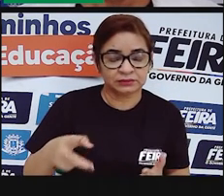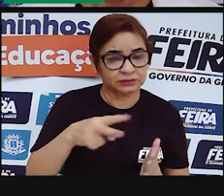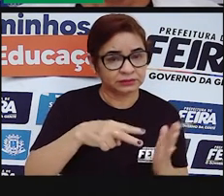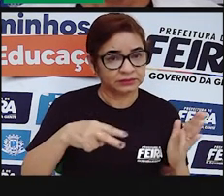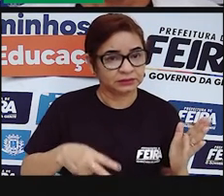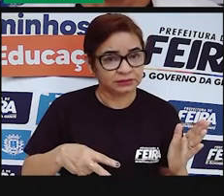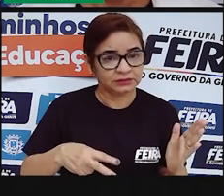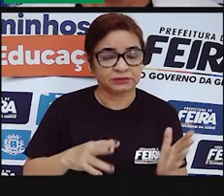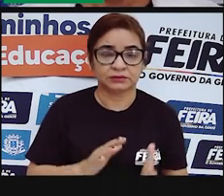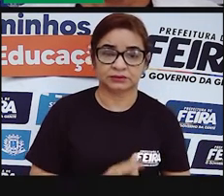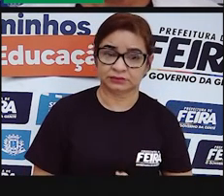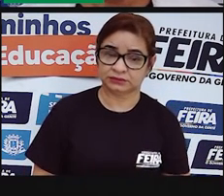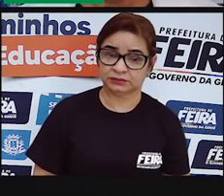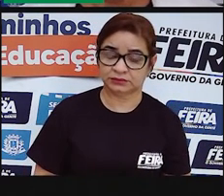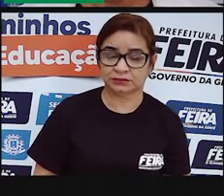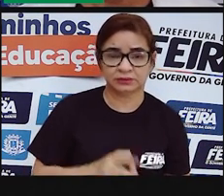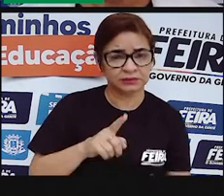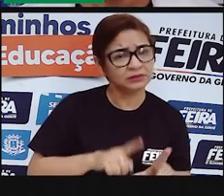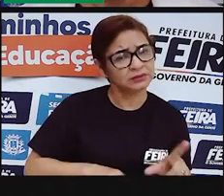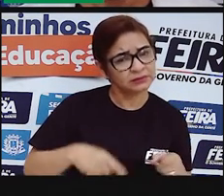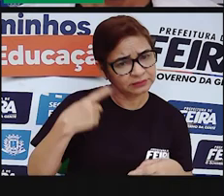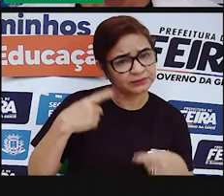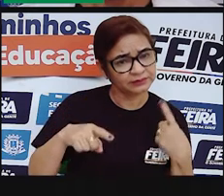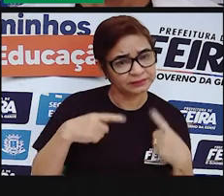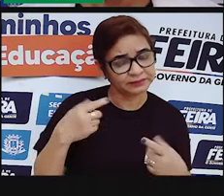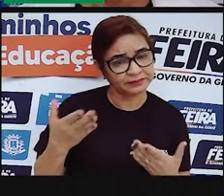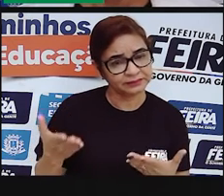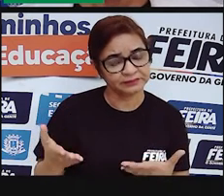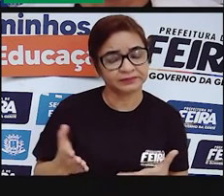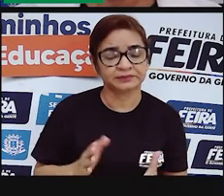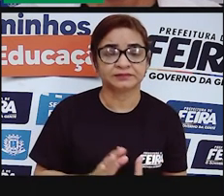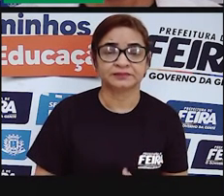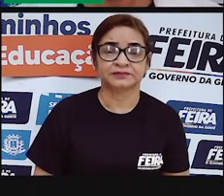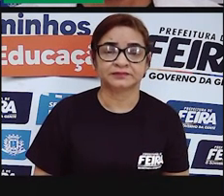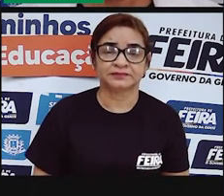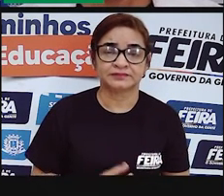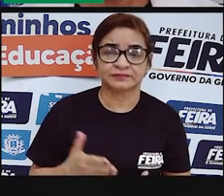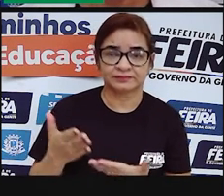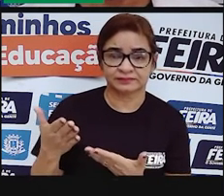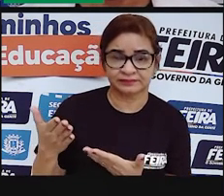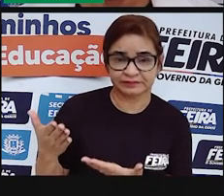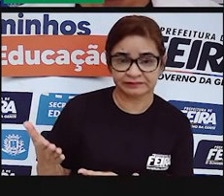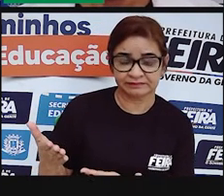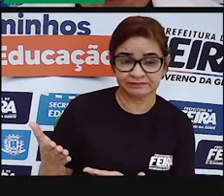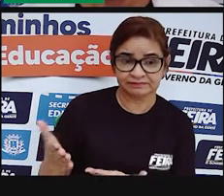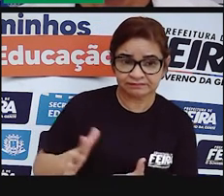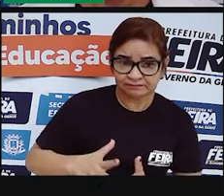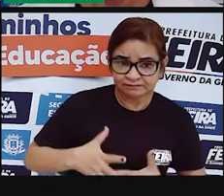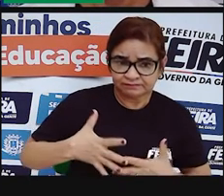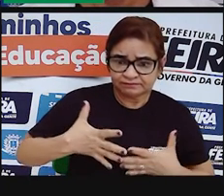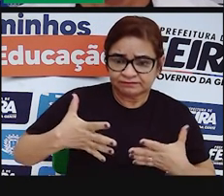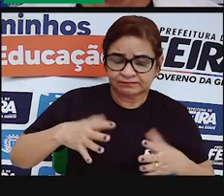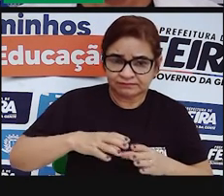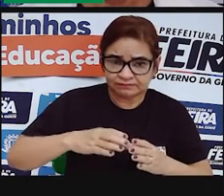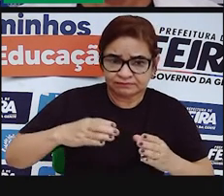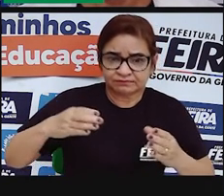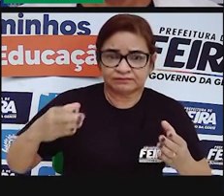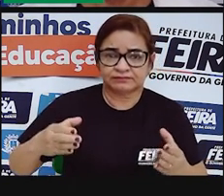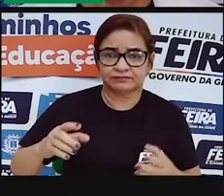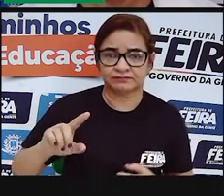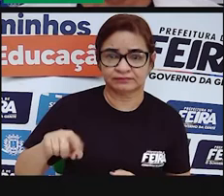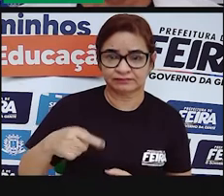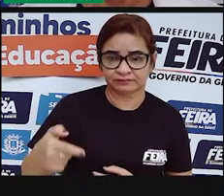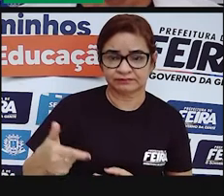à pessoa a quem ele está se dirigindo. É uma letra de uma música, vocês conhecem muito bem. Então, a hipérbole é